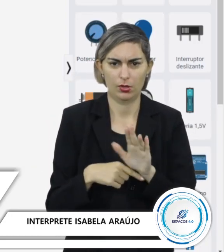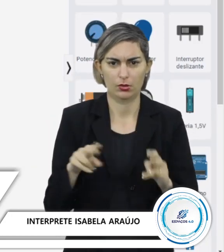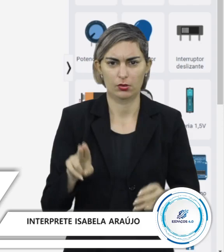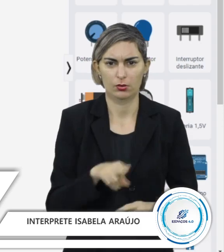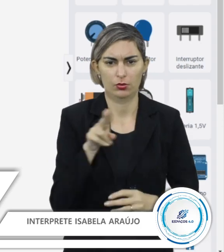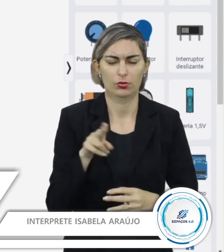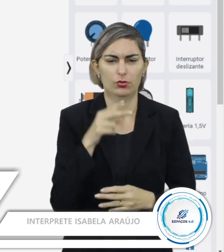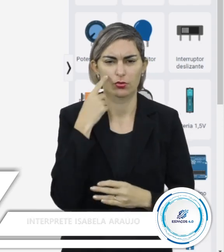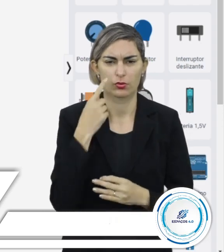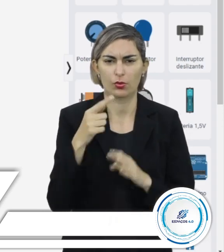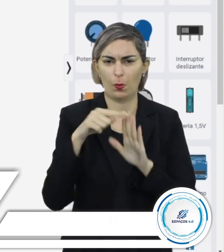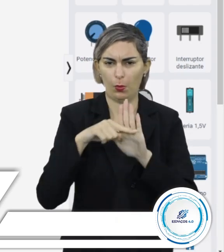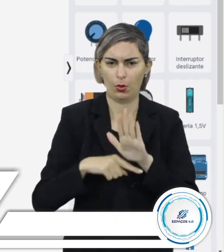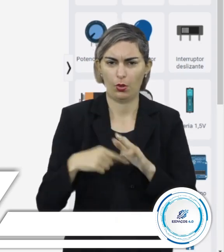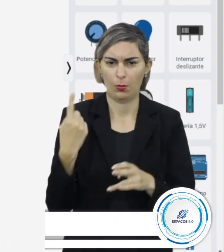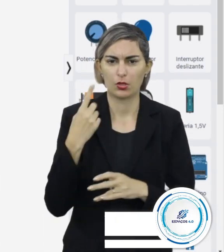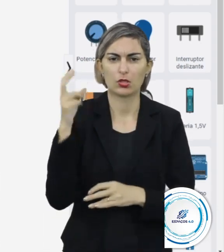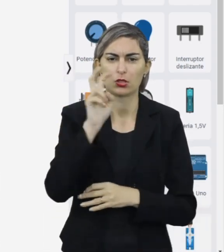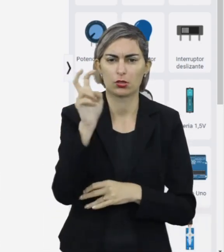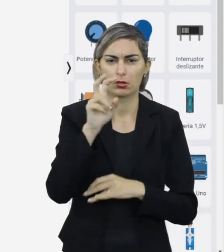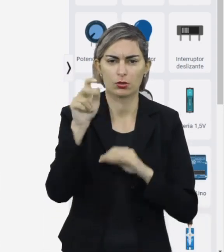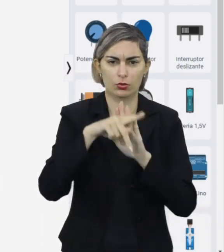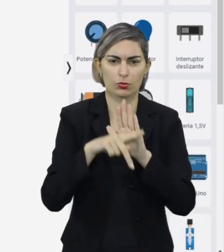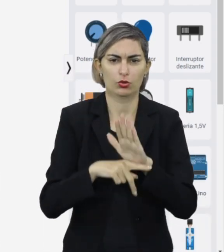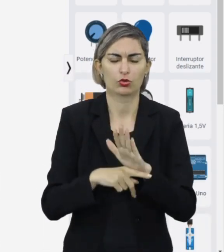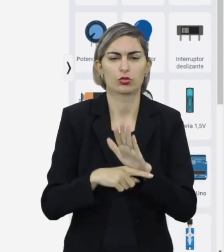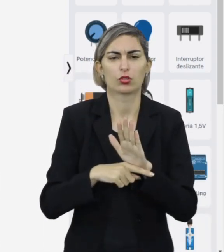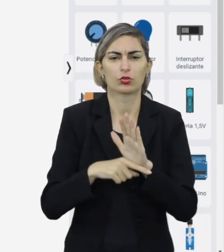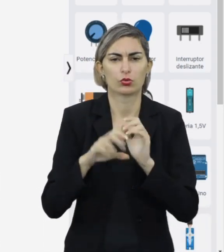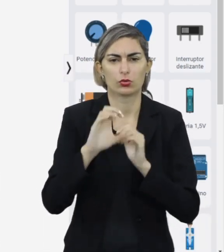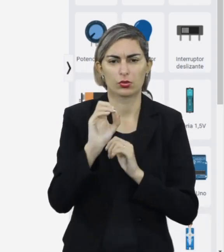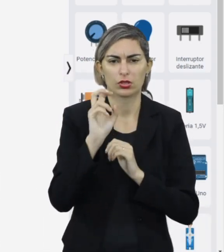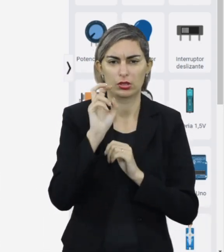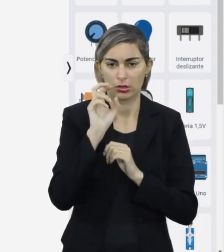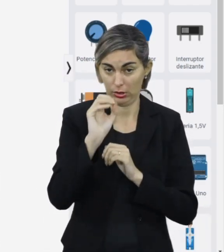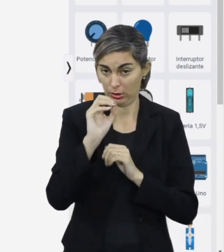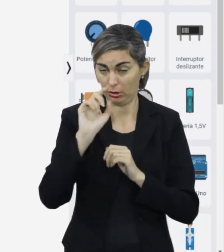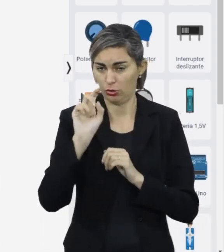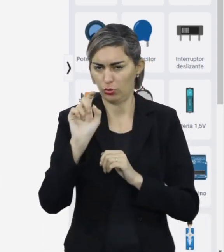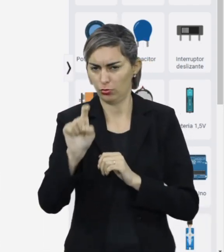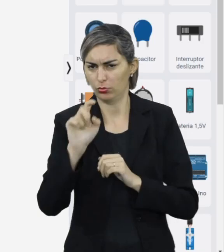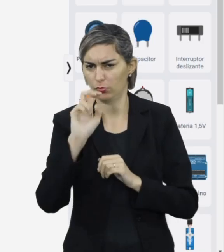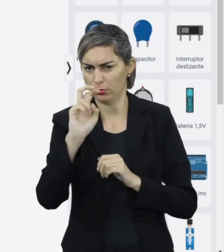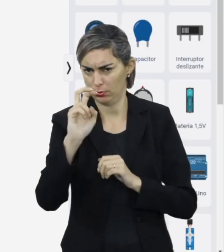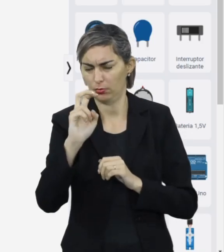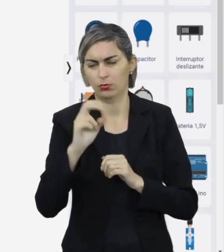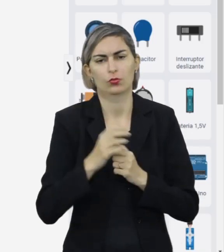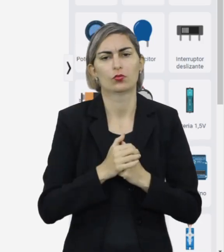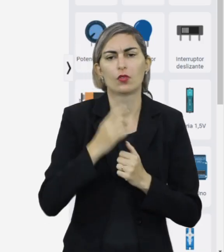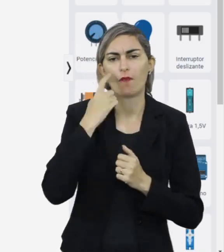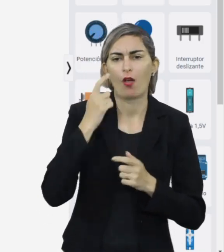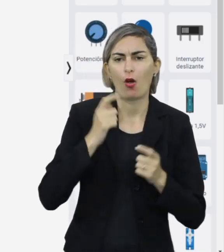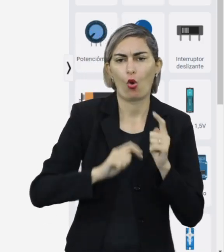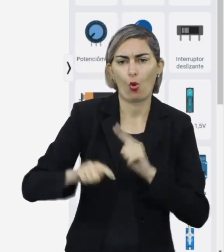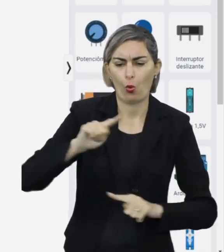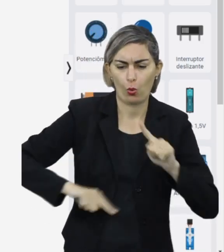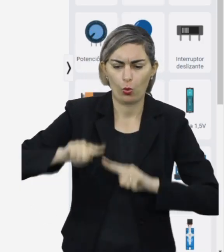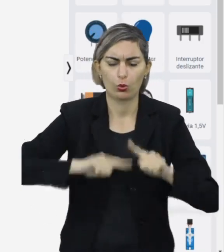utilizando o Tinkercad e vamos para o nosso quinto projeto, o projeto 05. Nesse projeto nós vamos